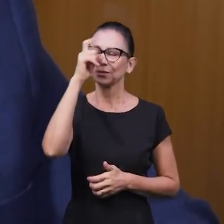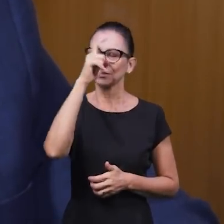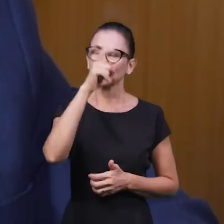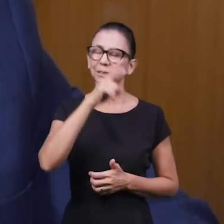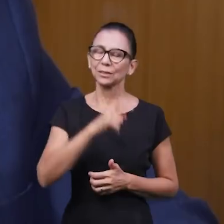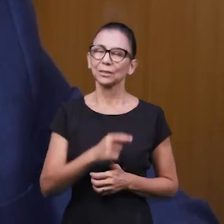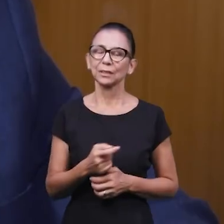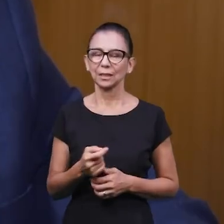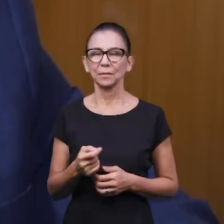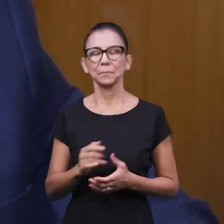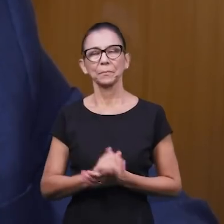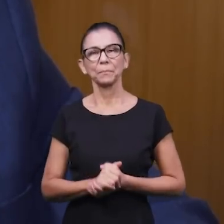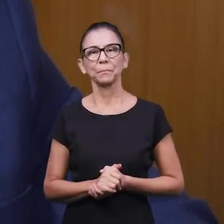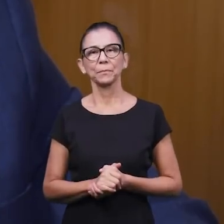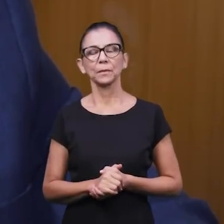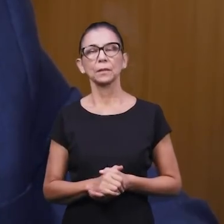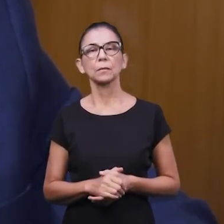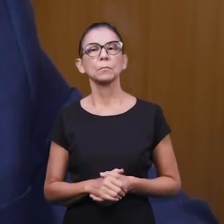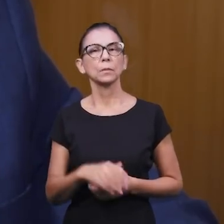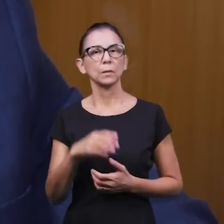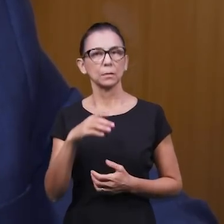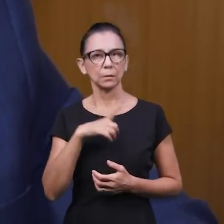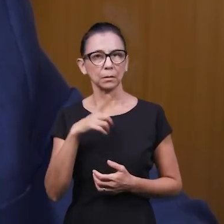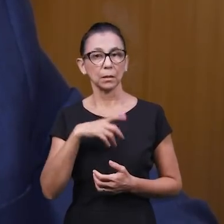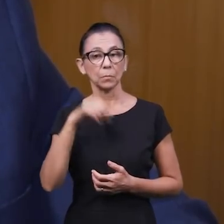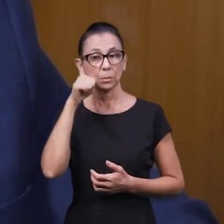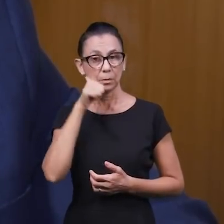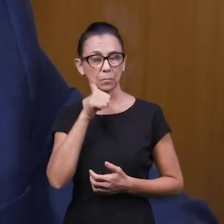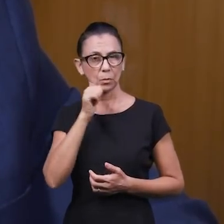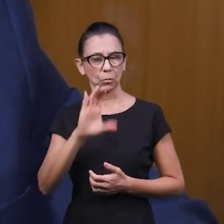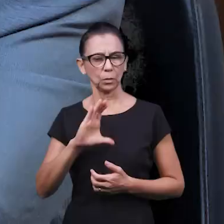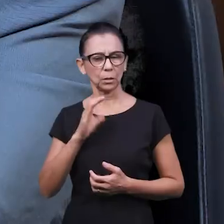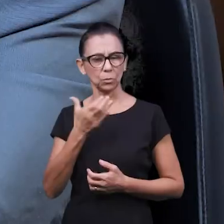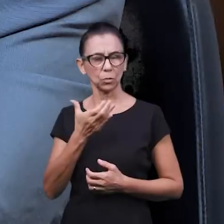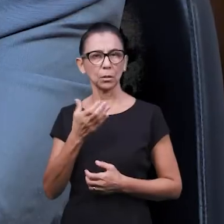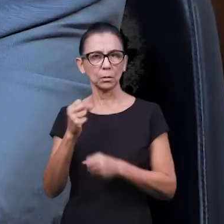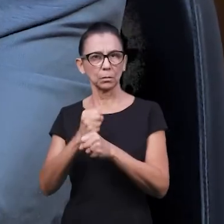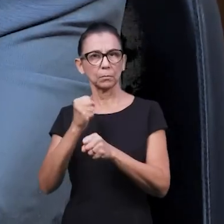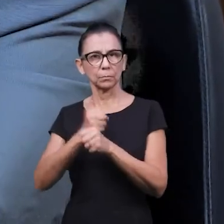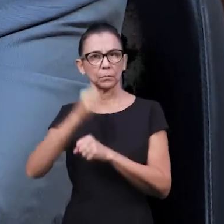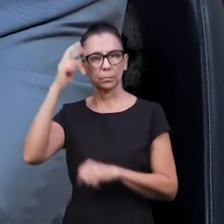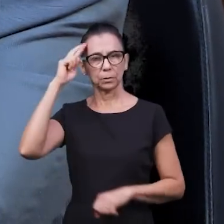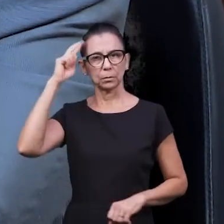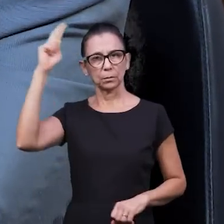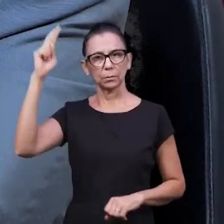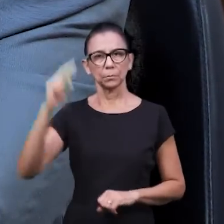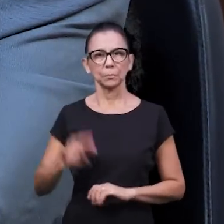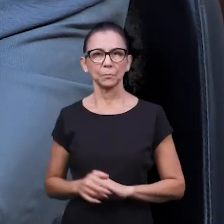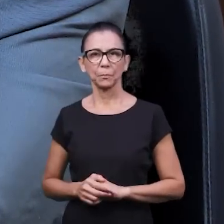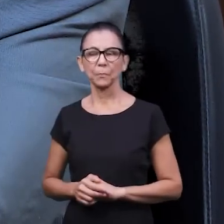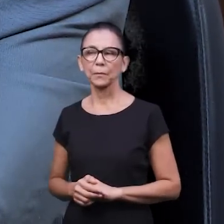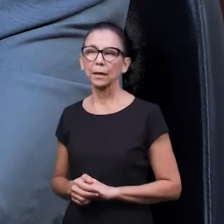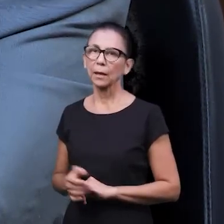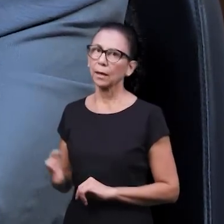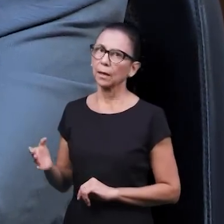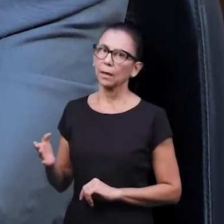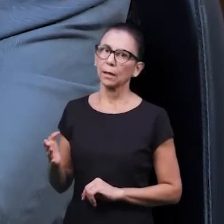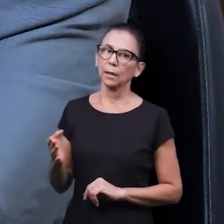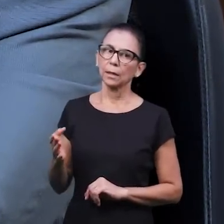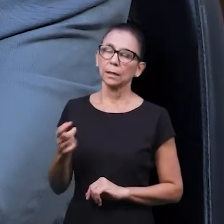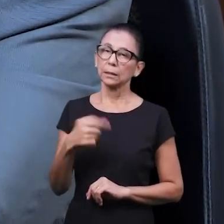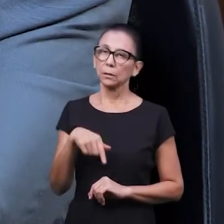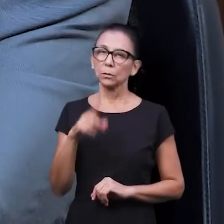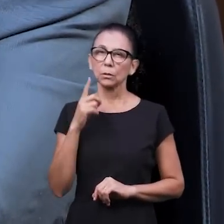que muitas mulheres têm feito na casa do Senhor. Muitas mulheres têm feito isso. Né? E a gente pode, então, profeticamente apontar essa